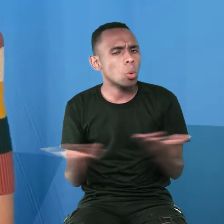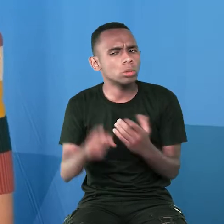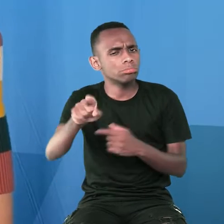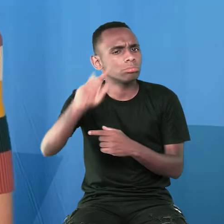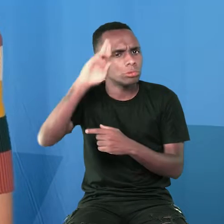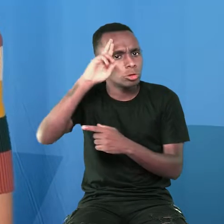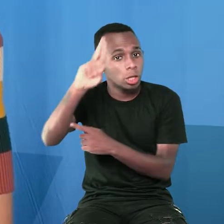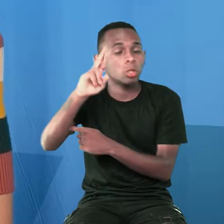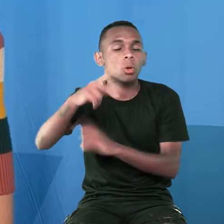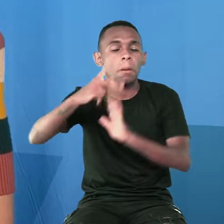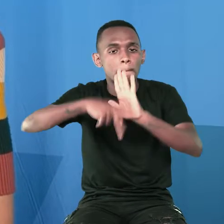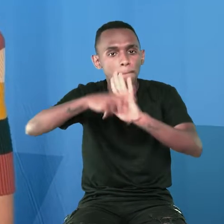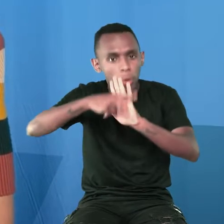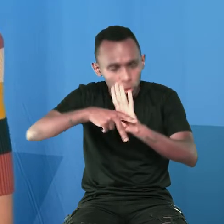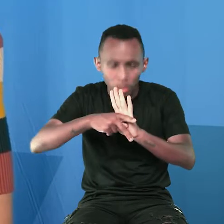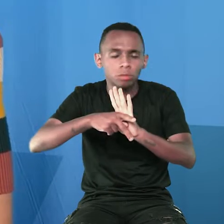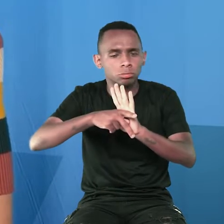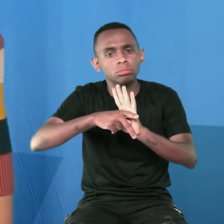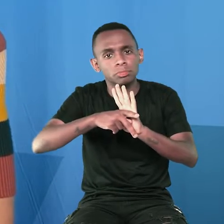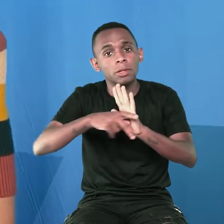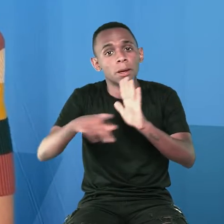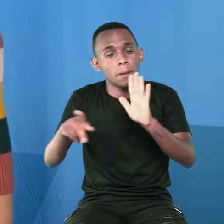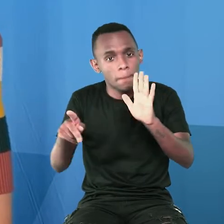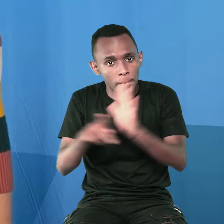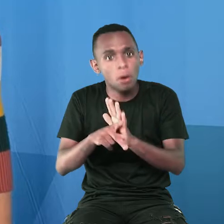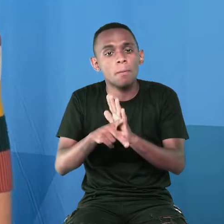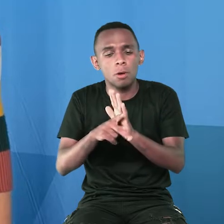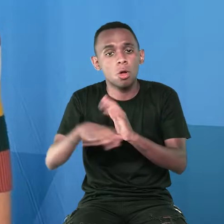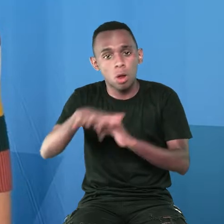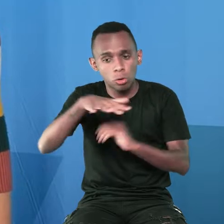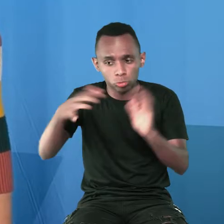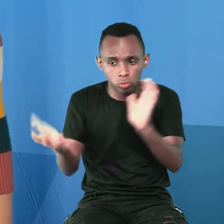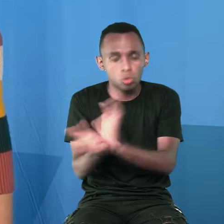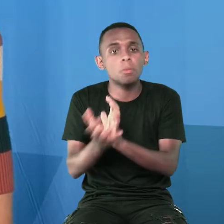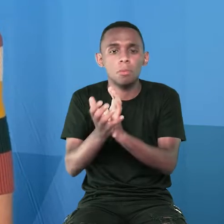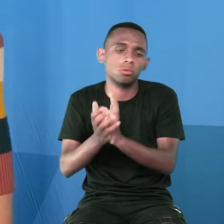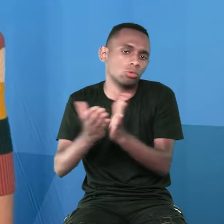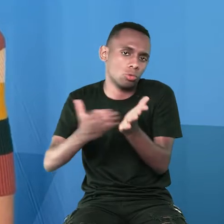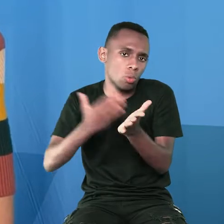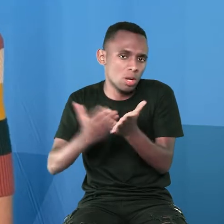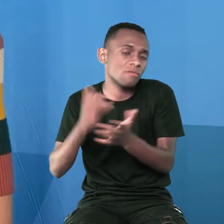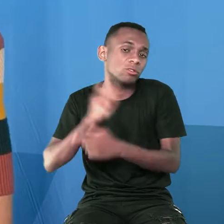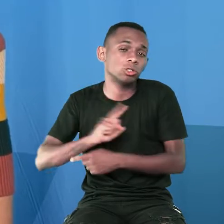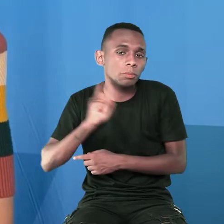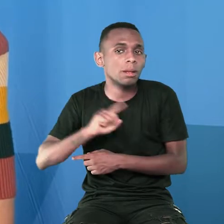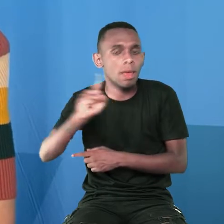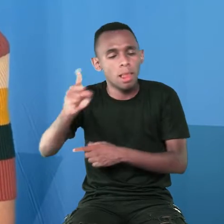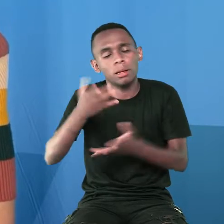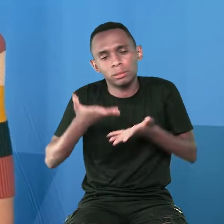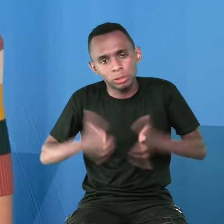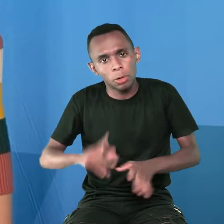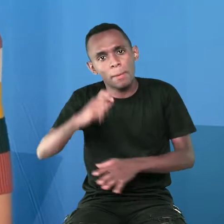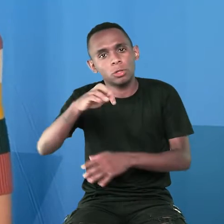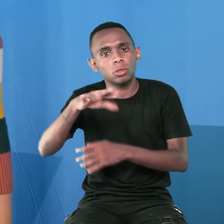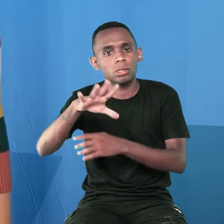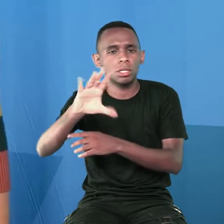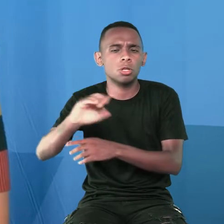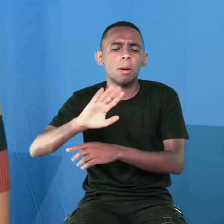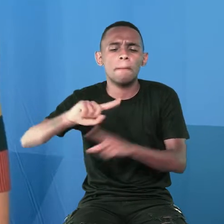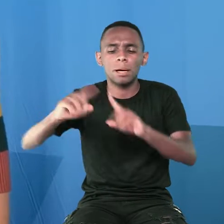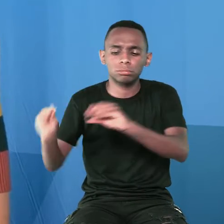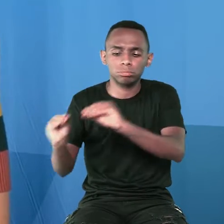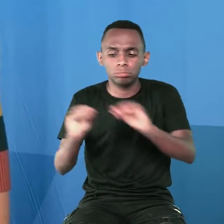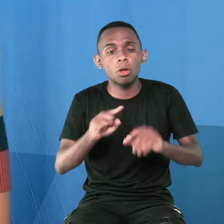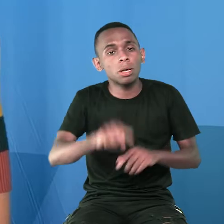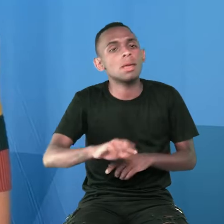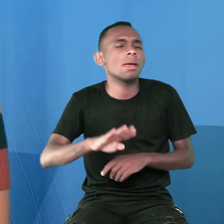a Leida é diretora do projeto de projetos da Câmara Mineira do Livro. Ela é mineira, nascida em Patrocínio, mas mora em